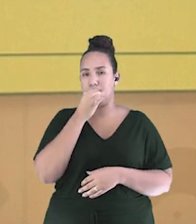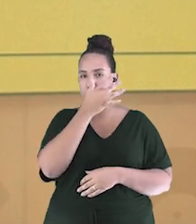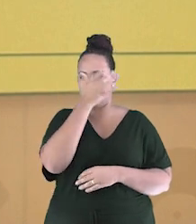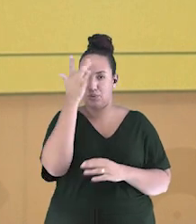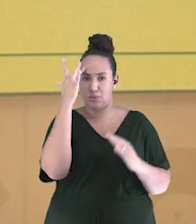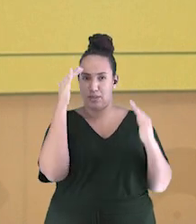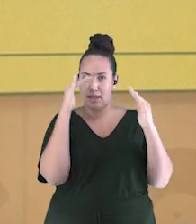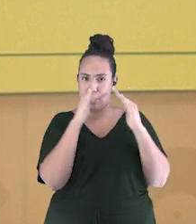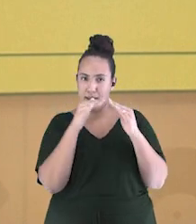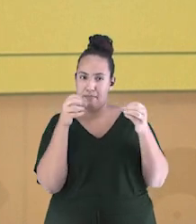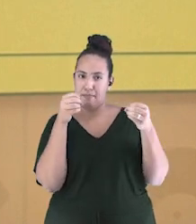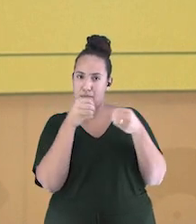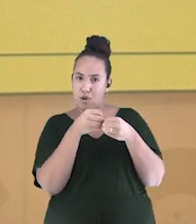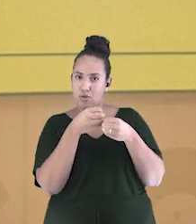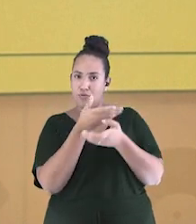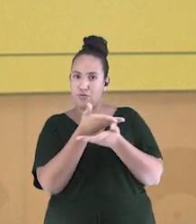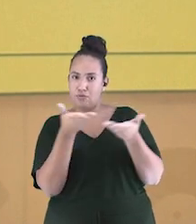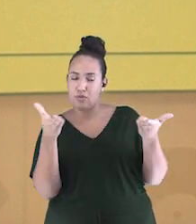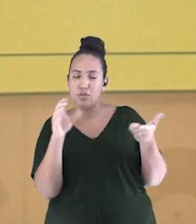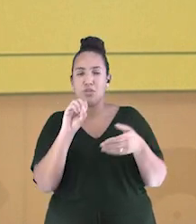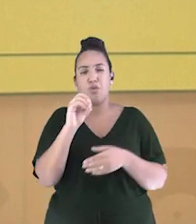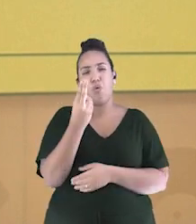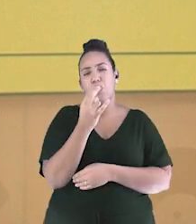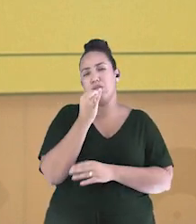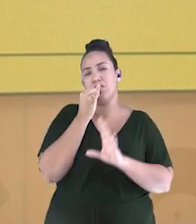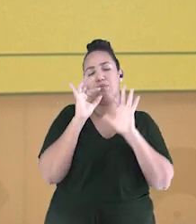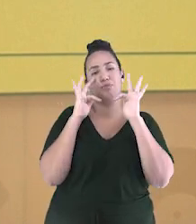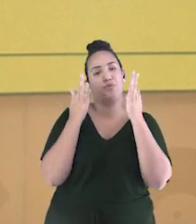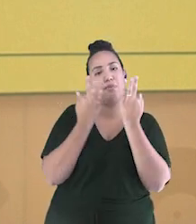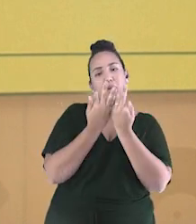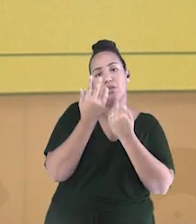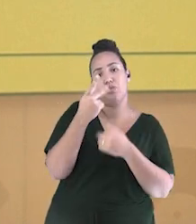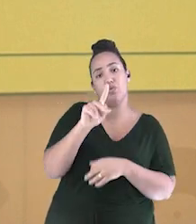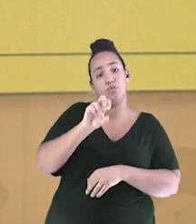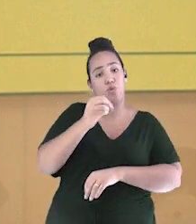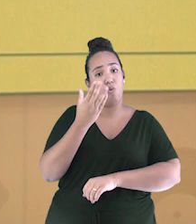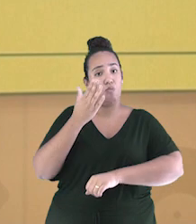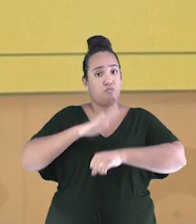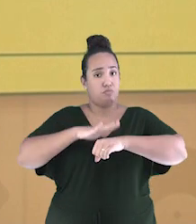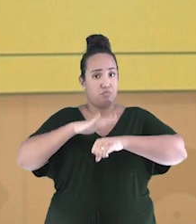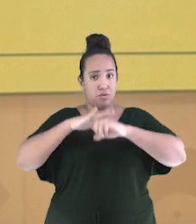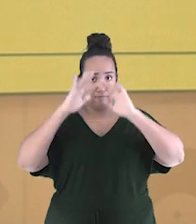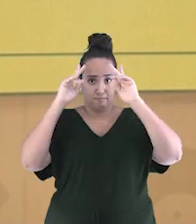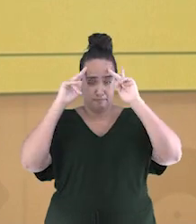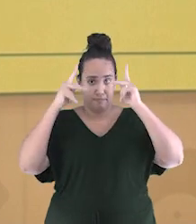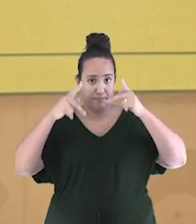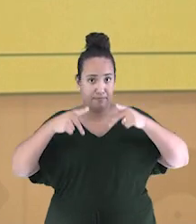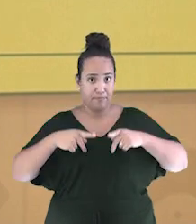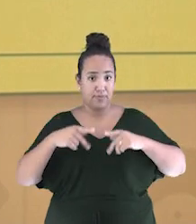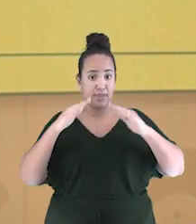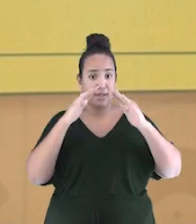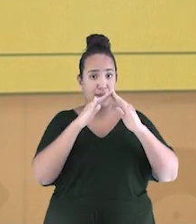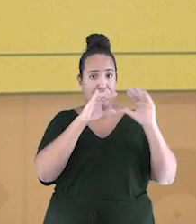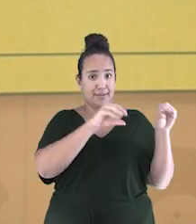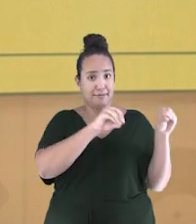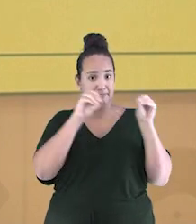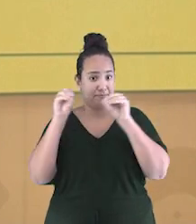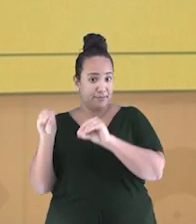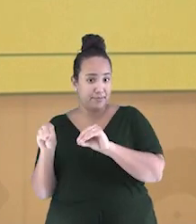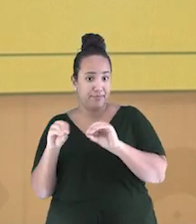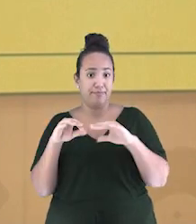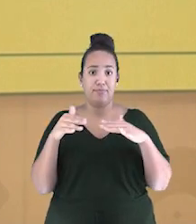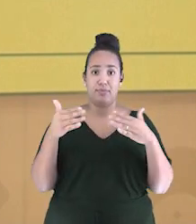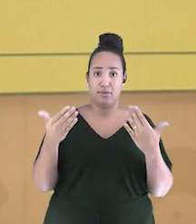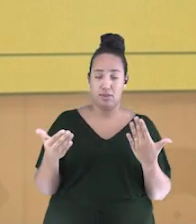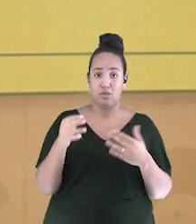de você, ou algum parente, ou até você mesmo, se mudou de lugar? O nome disso é migração. Dessa forma,